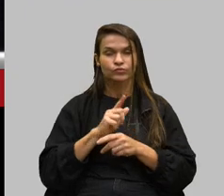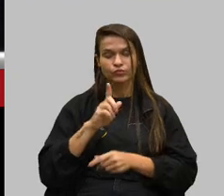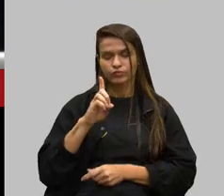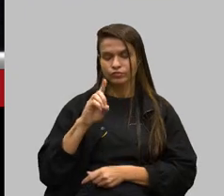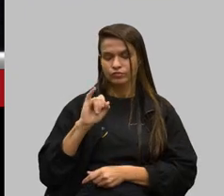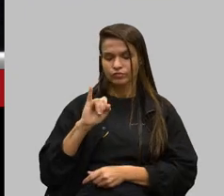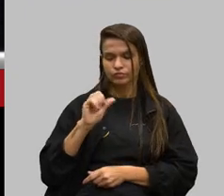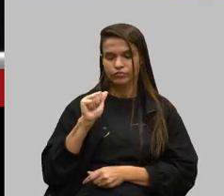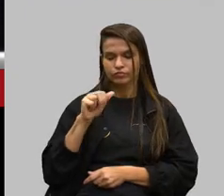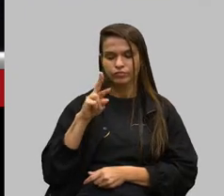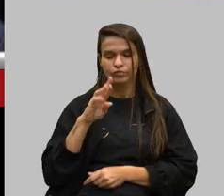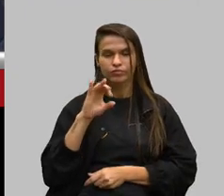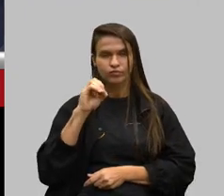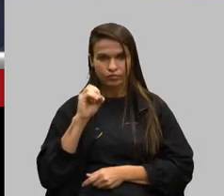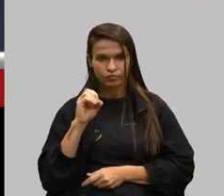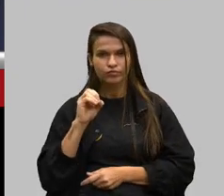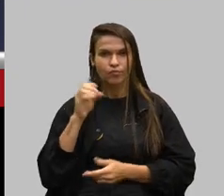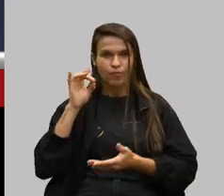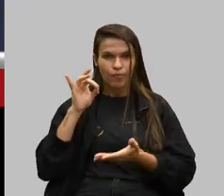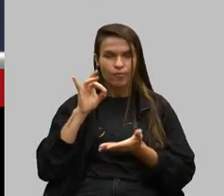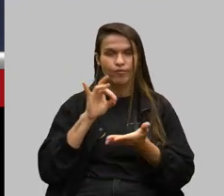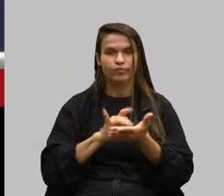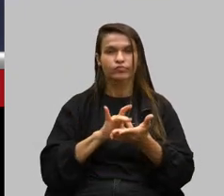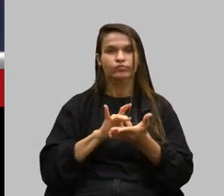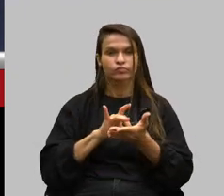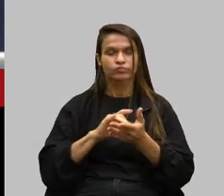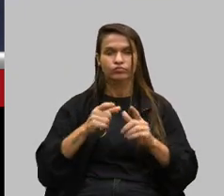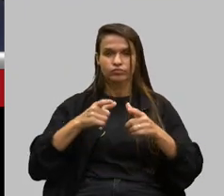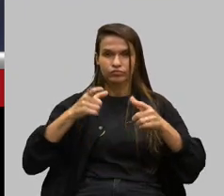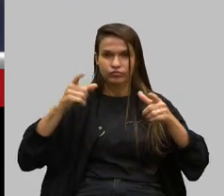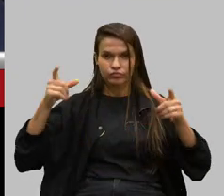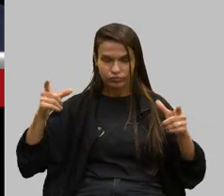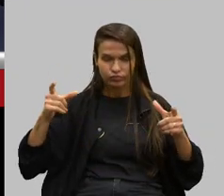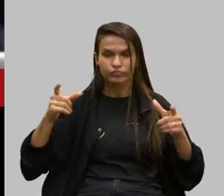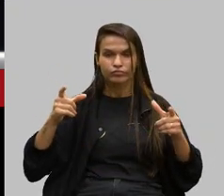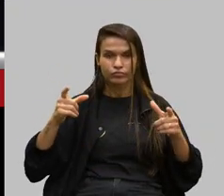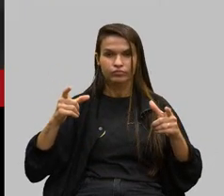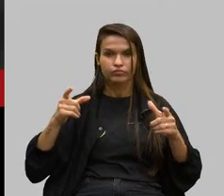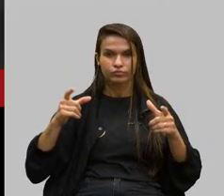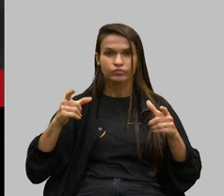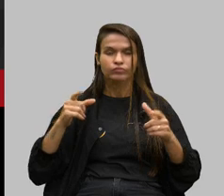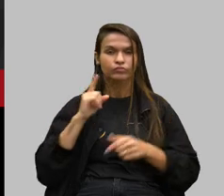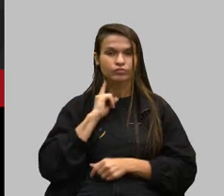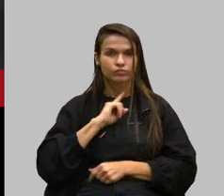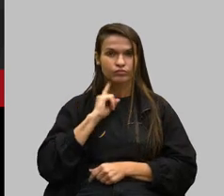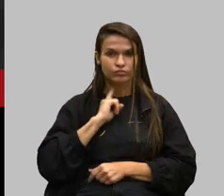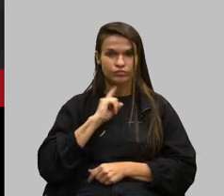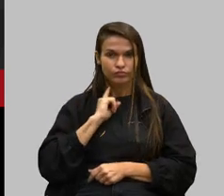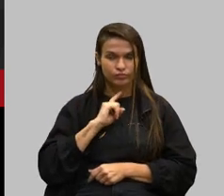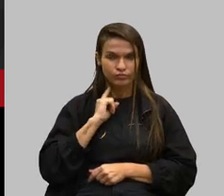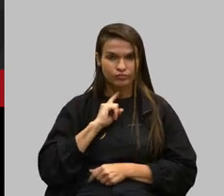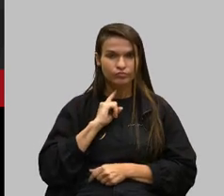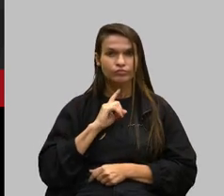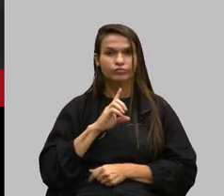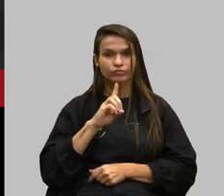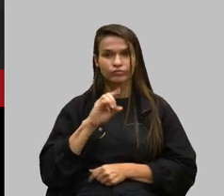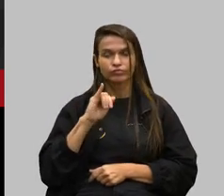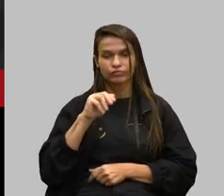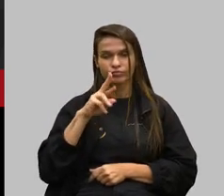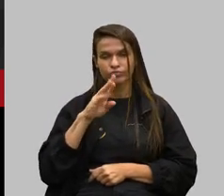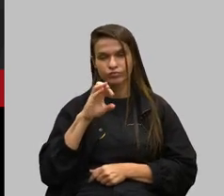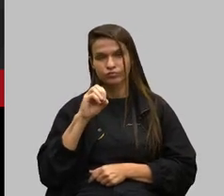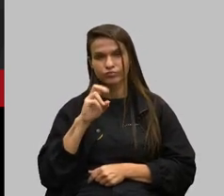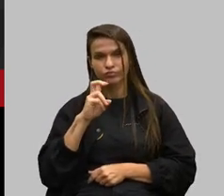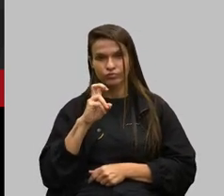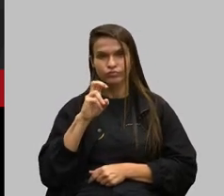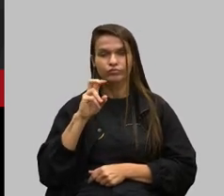ampliando o acesso ao ao acvo do Diário Oficial de Minas Gerais do nosso diário 52 anos do